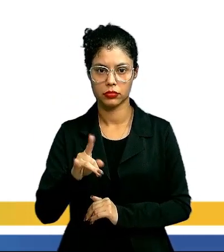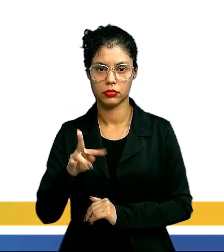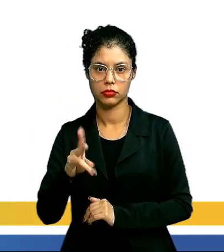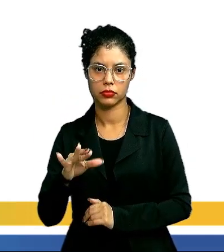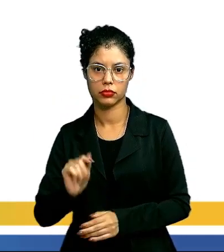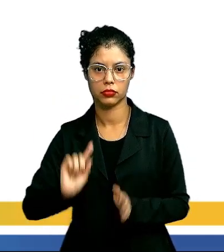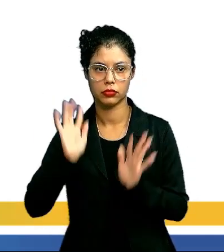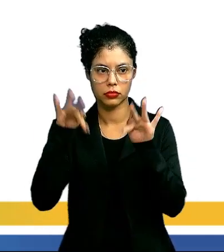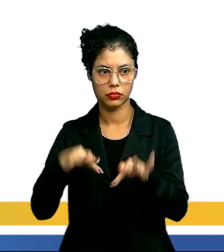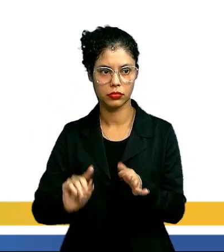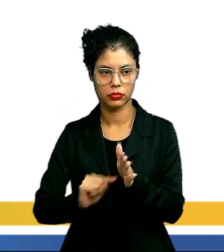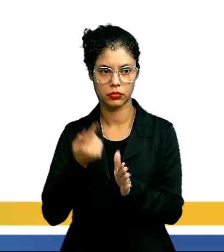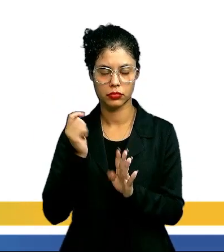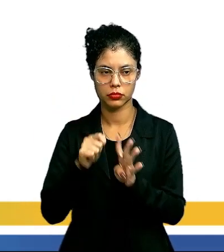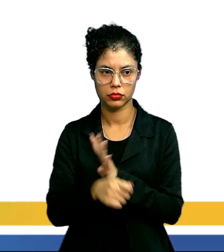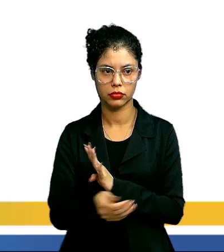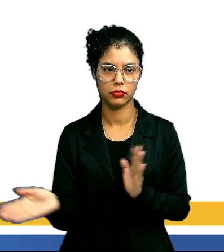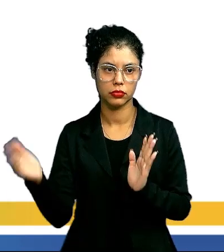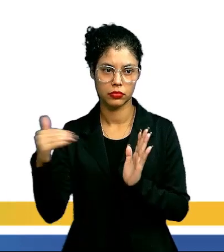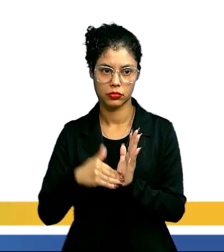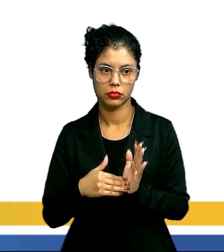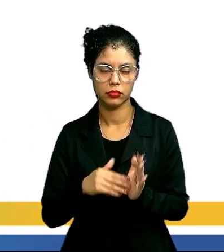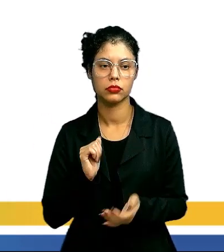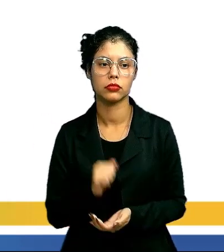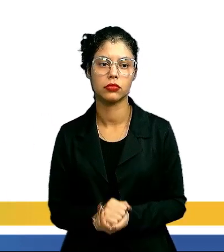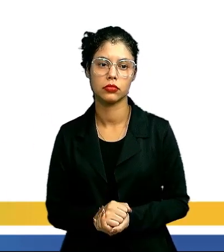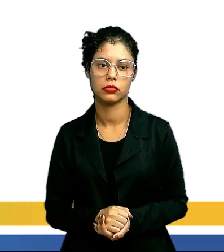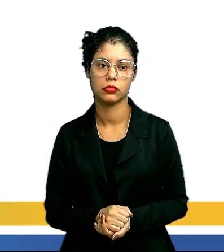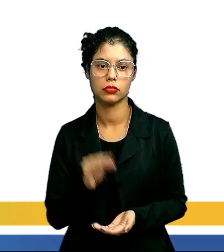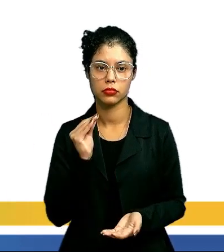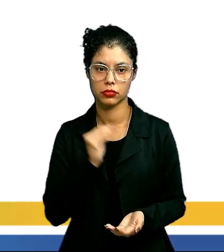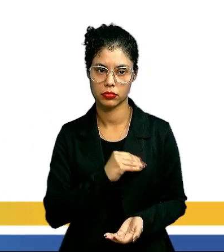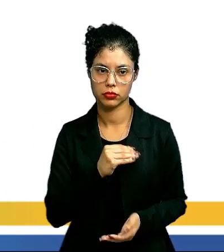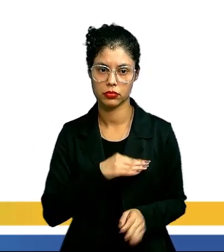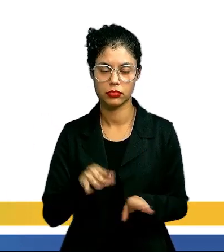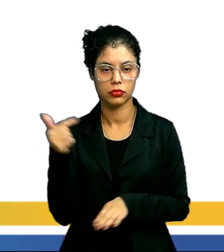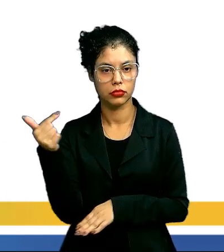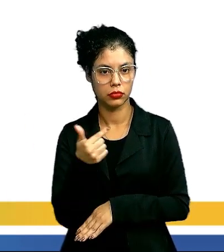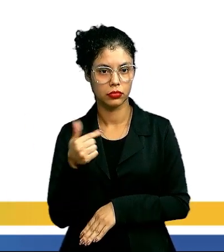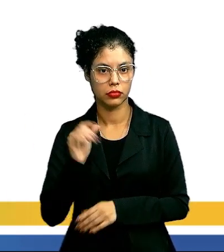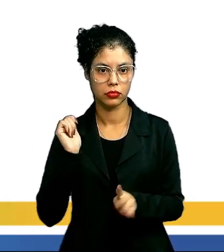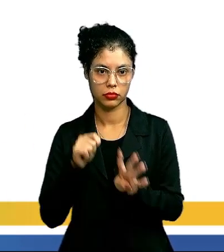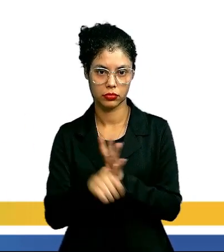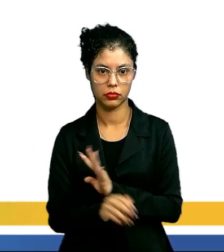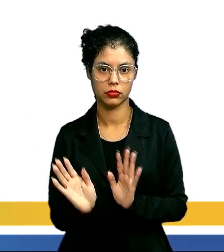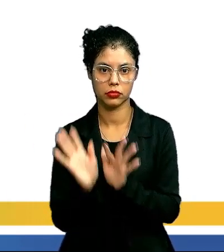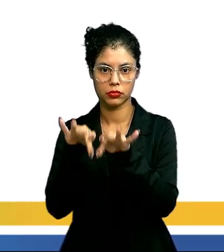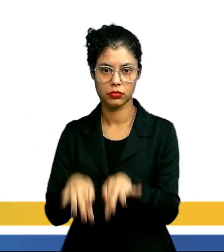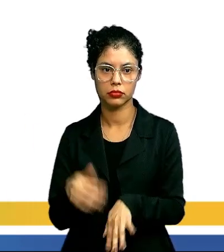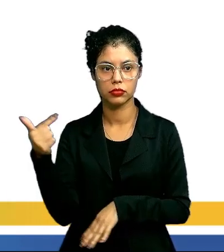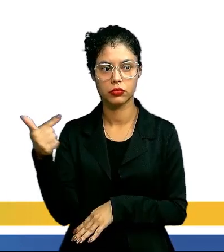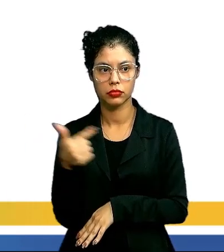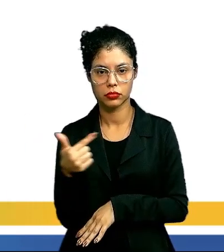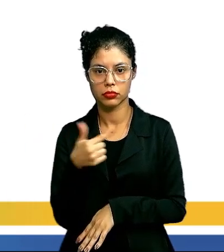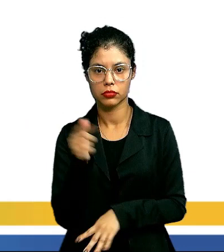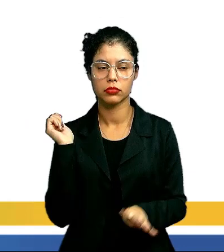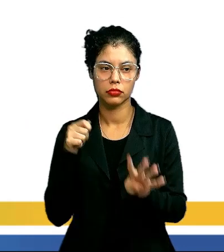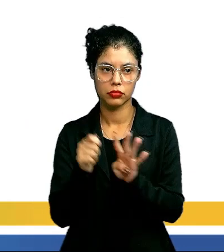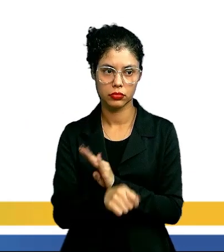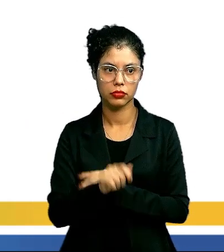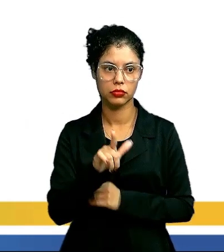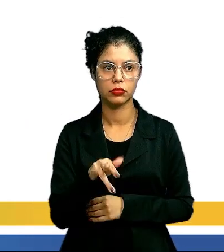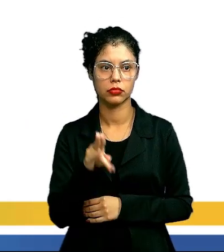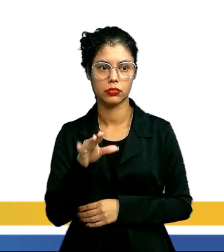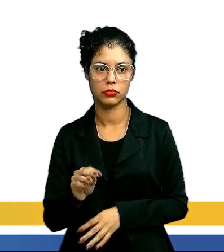no fim do primeiro mês a terça parte do saldo devedor na metade do segundo mês e ao final